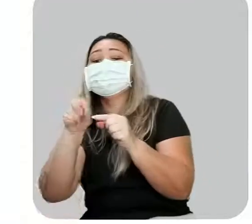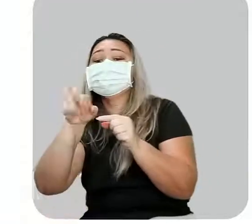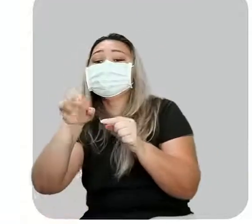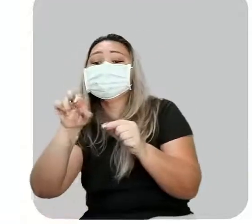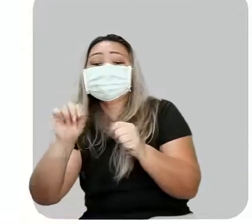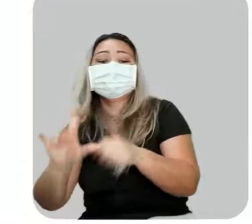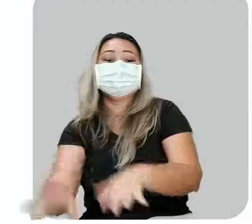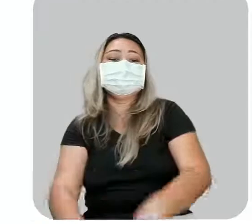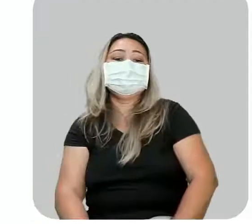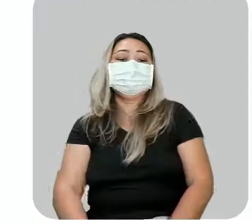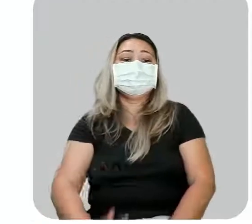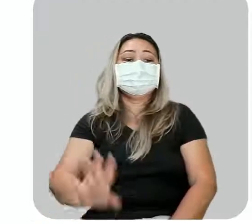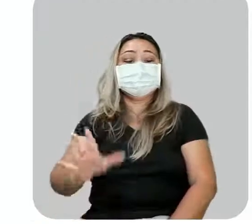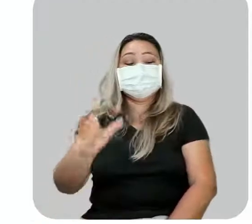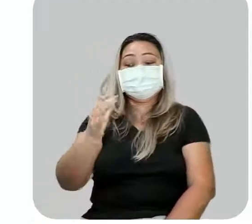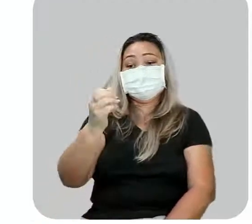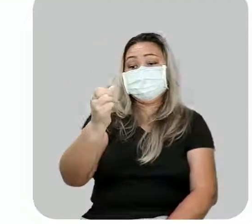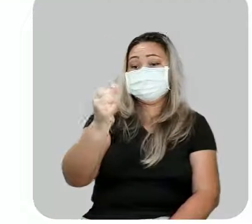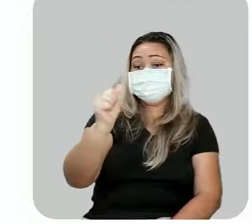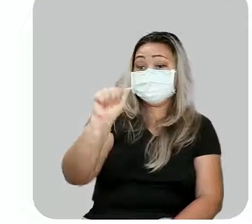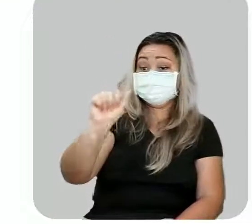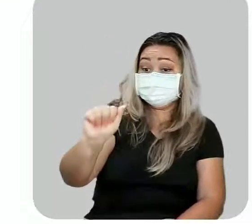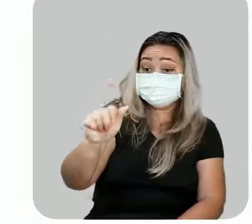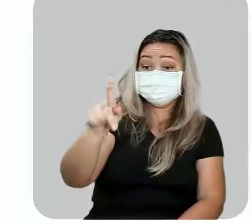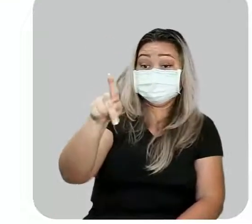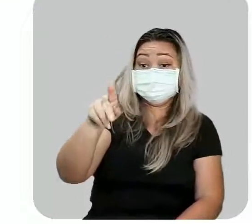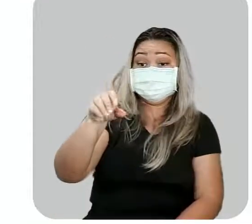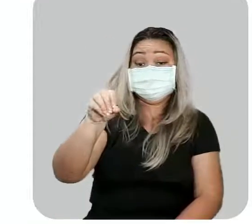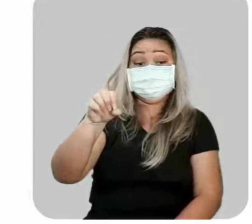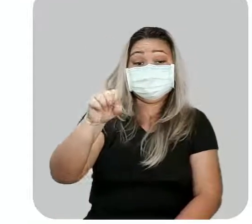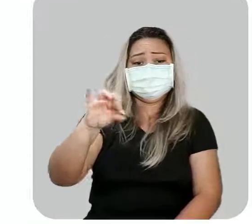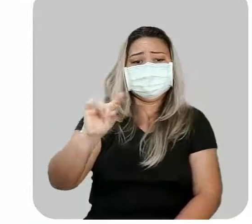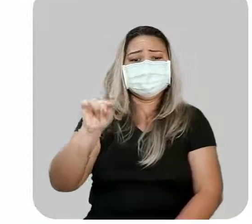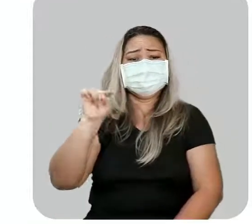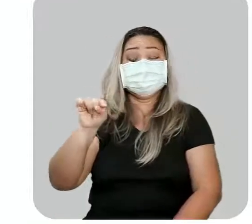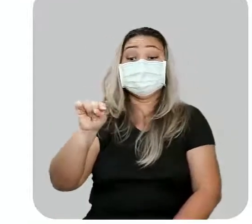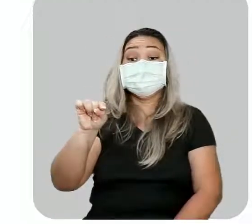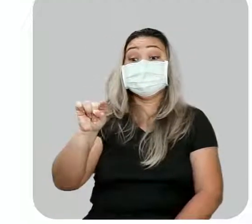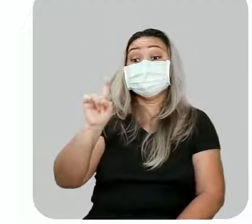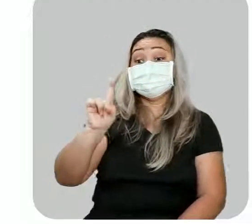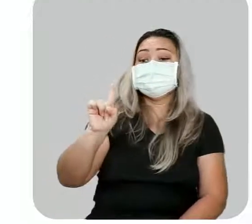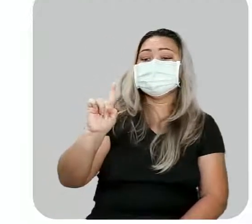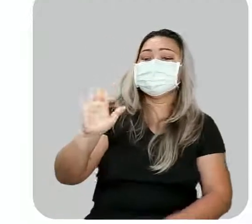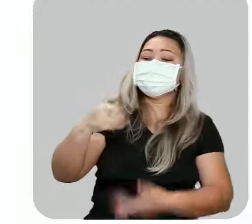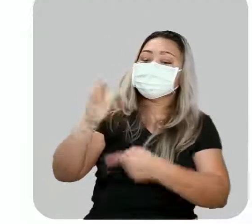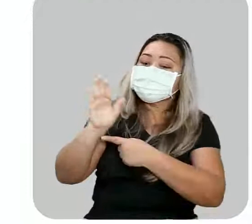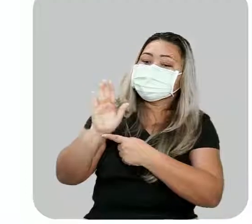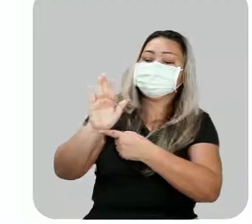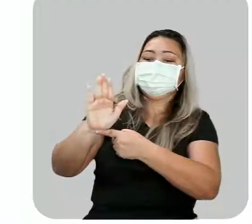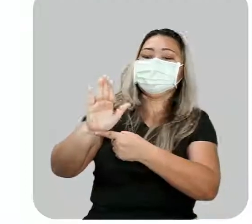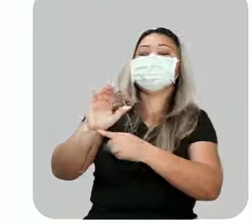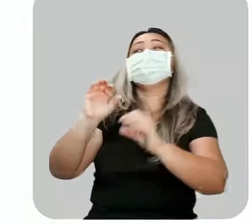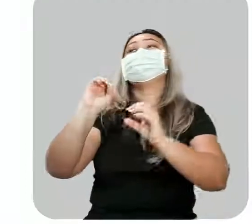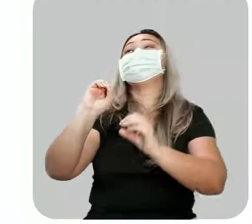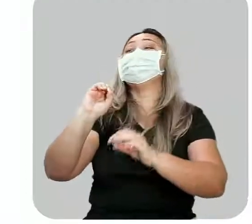e vírus. Apóstrofe. Aqui a questão você vai lembrar do apóstolo.